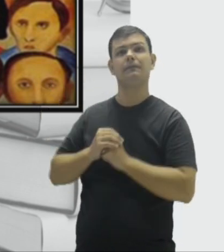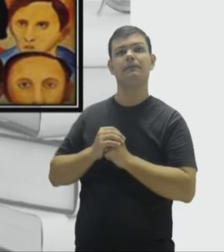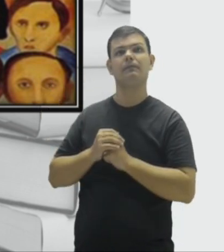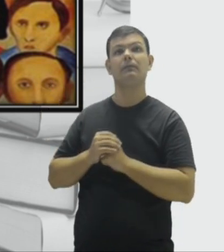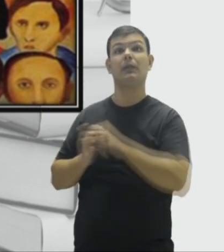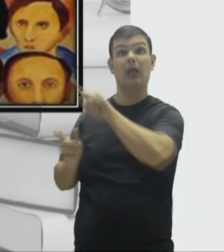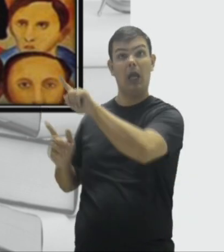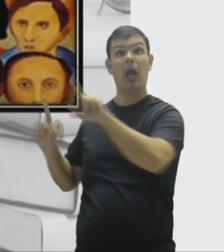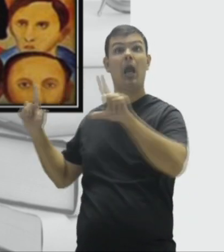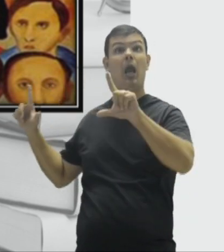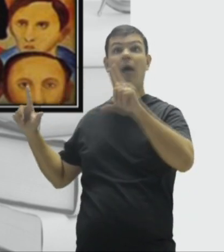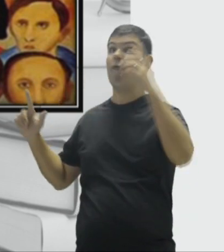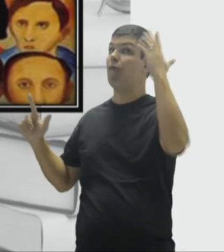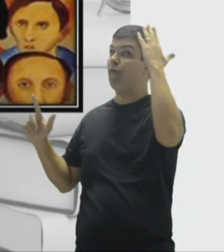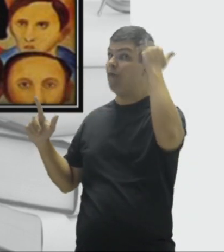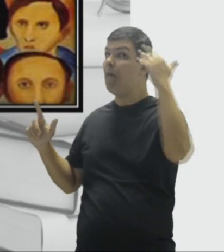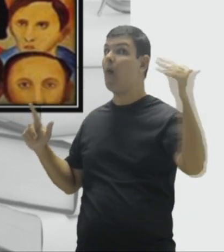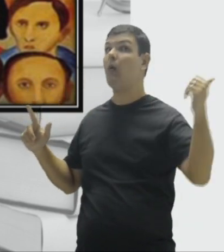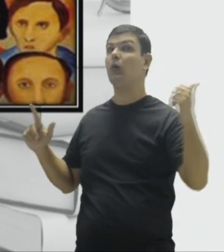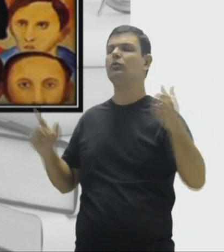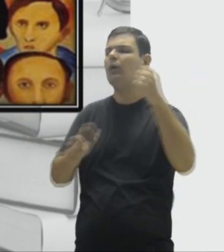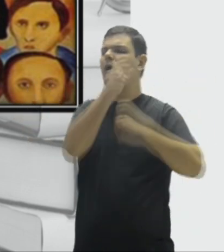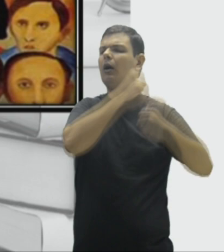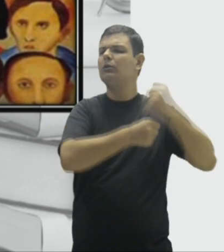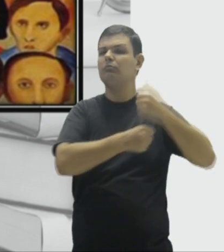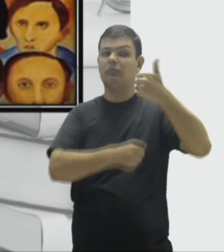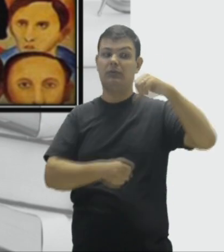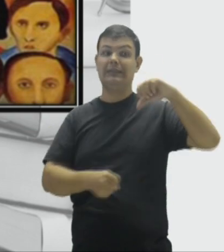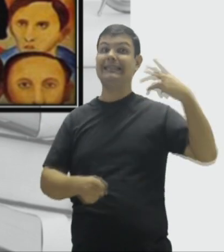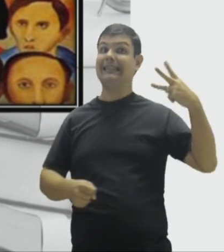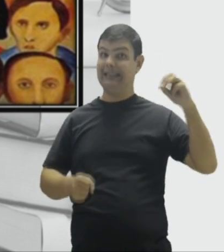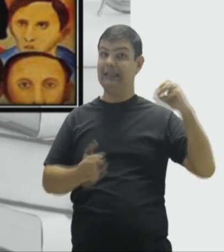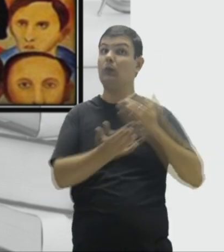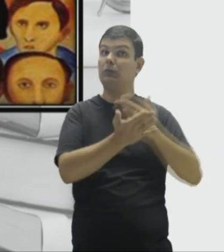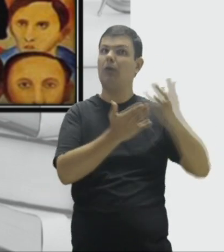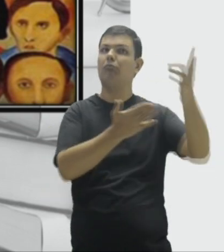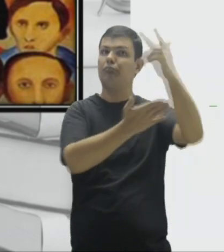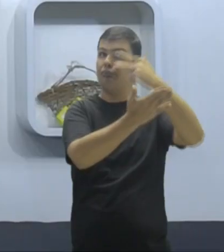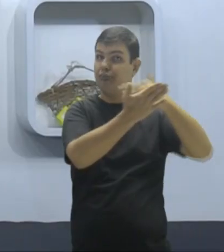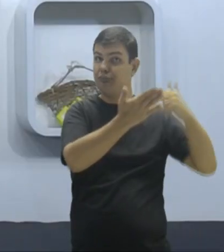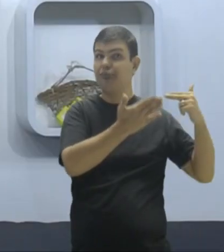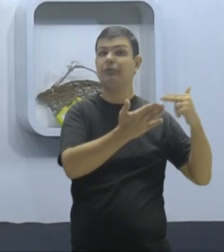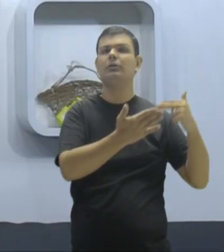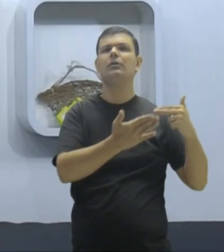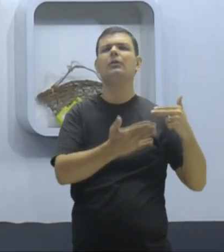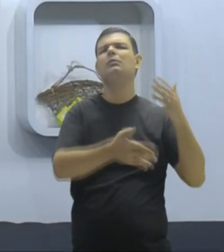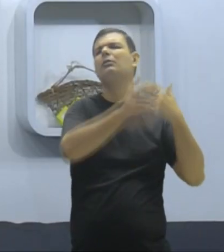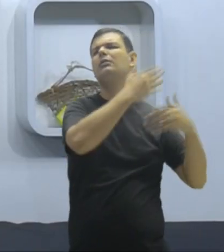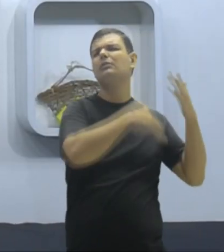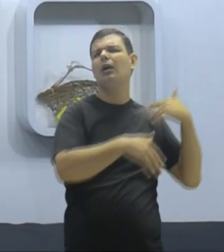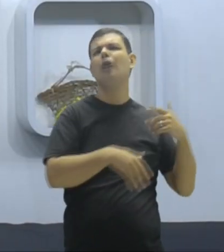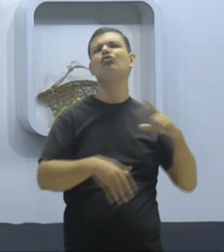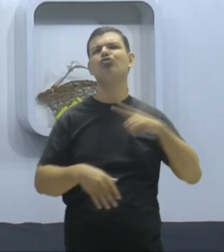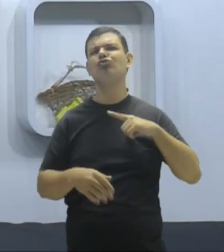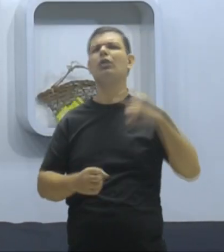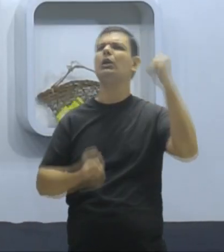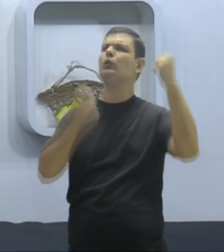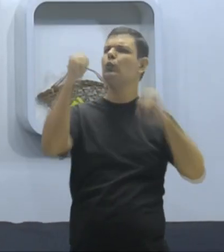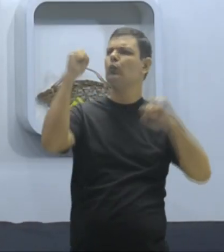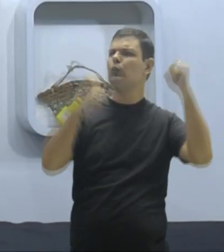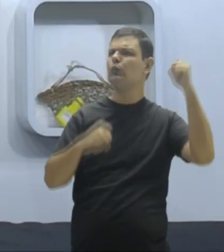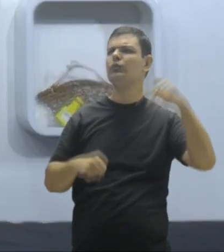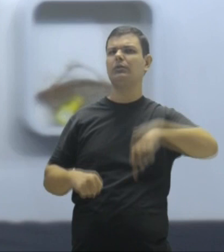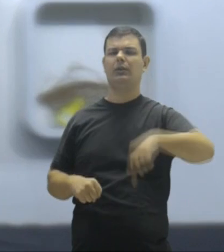pintura famosíssima, foi pintada em 1930, na época que o Brasil desenvolvia a indústria aqui. E